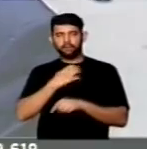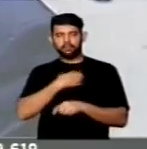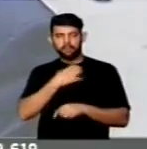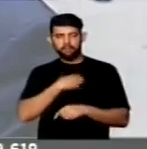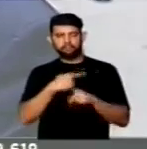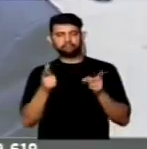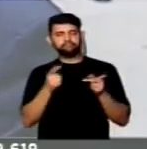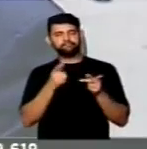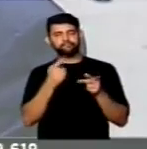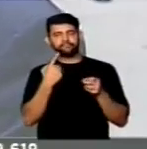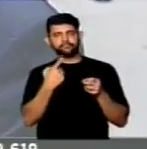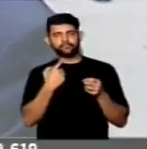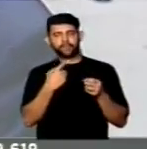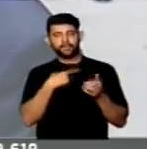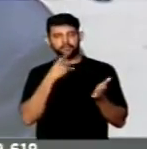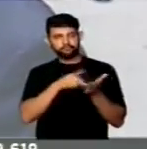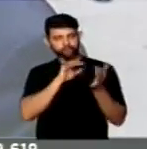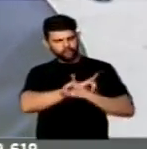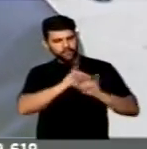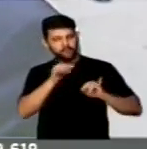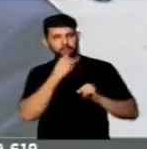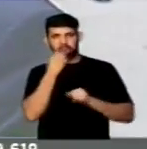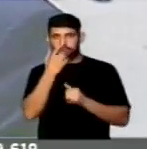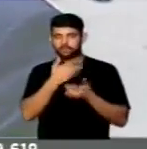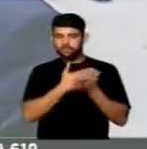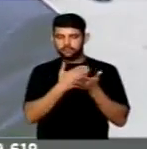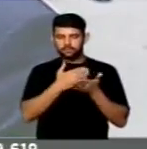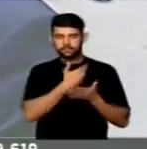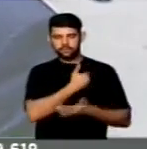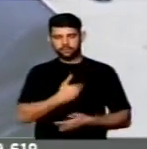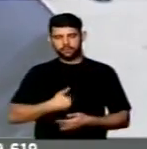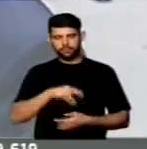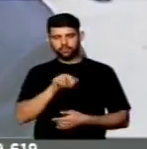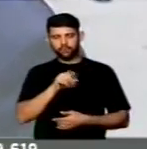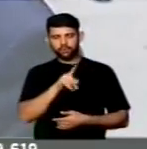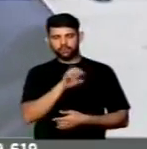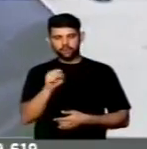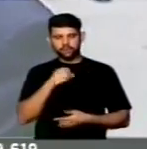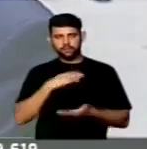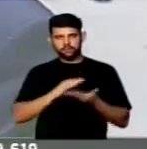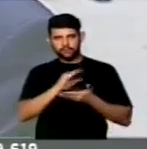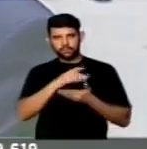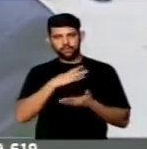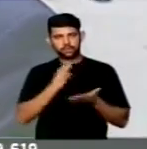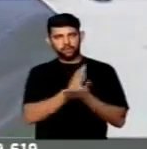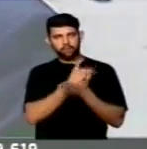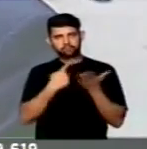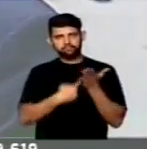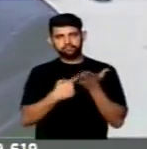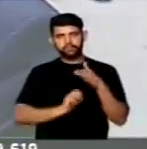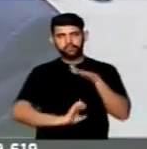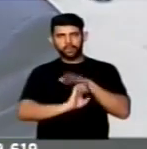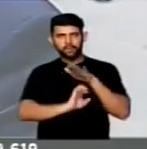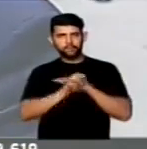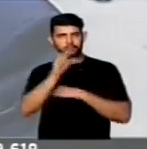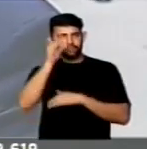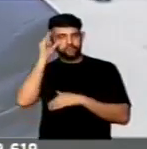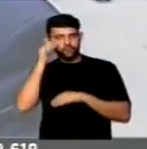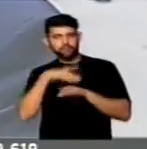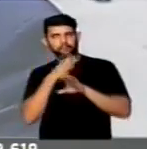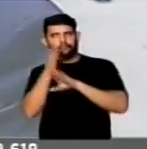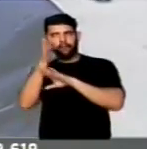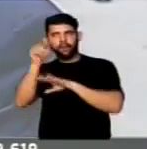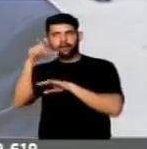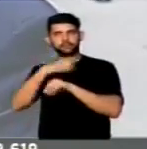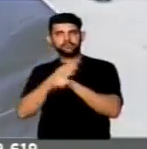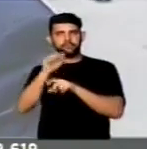Essa ótima notícia vem exatamente das iniciativas do governador Rui Costa com investidores chineses no mês de março, quando ele esteve na